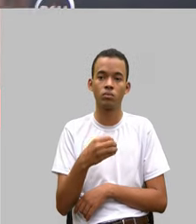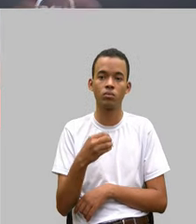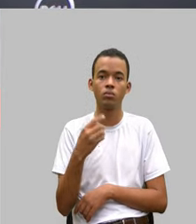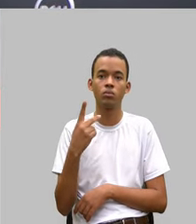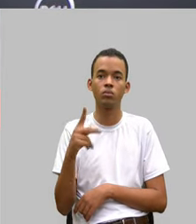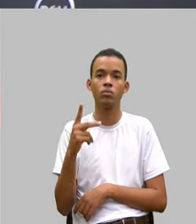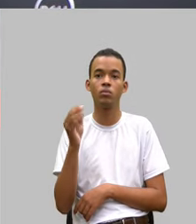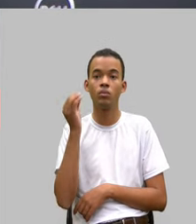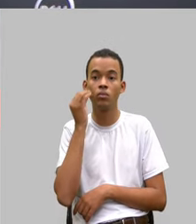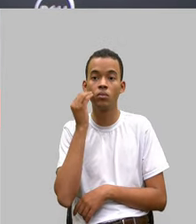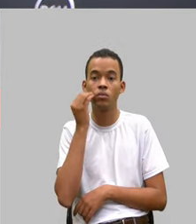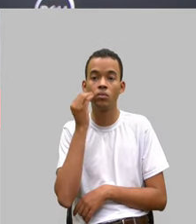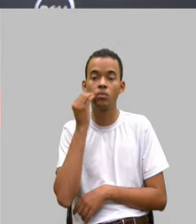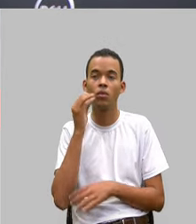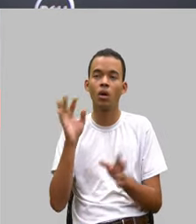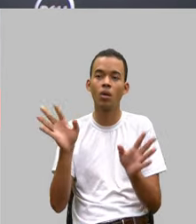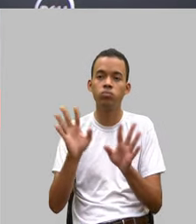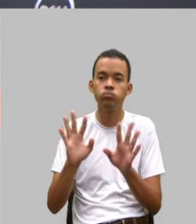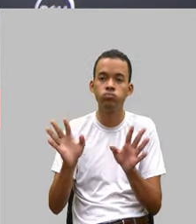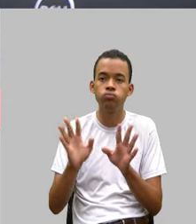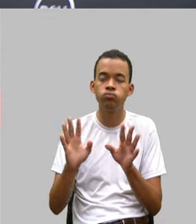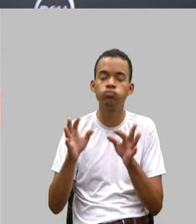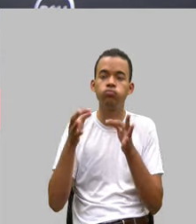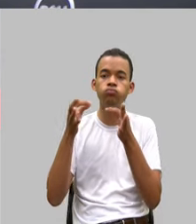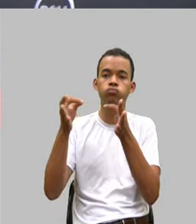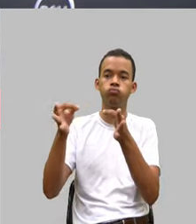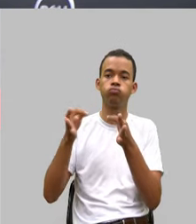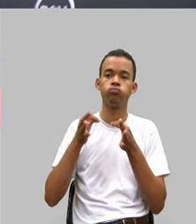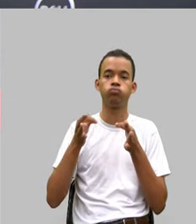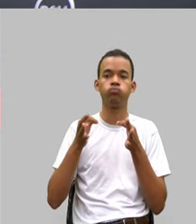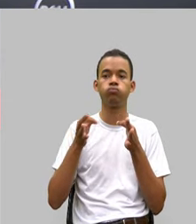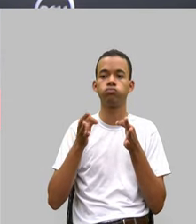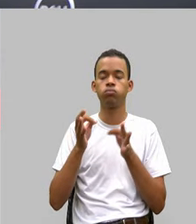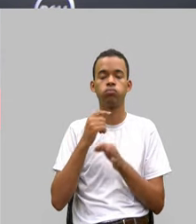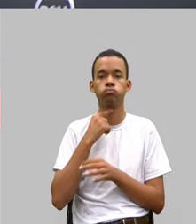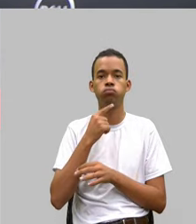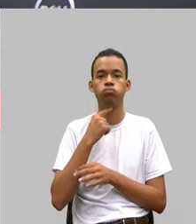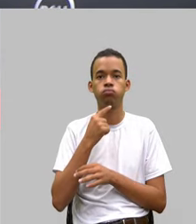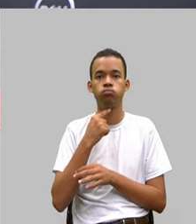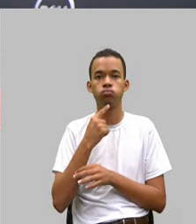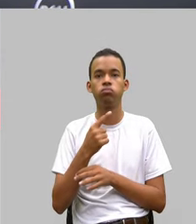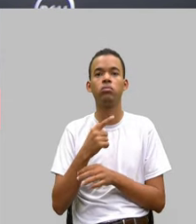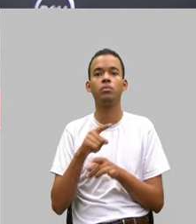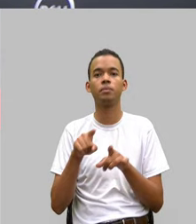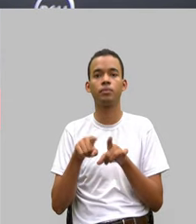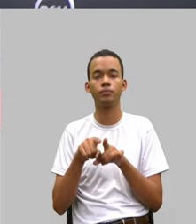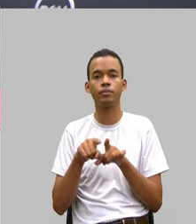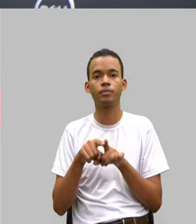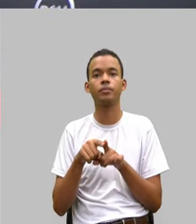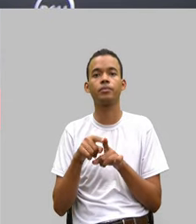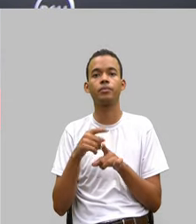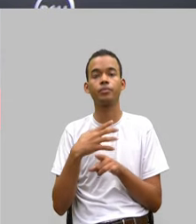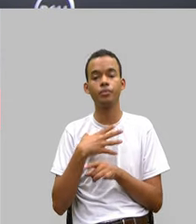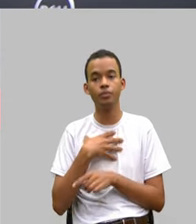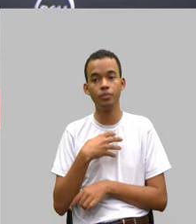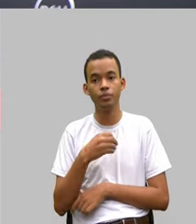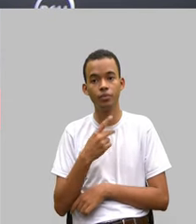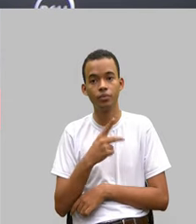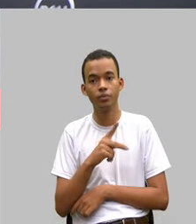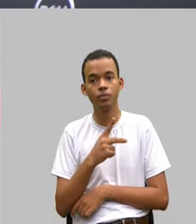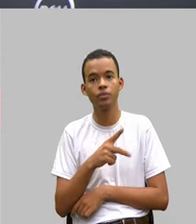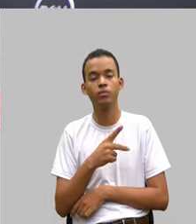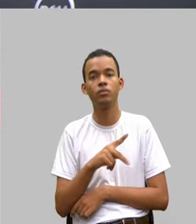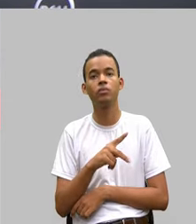manter um contato com ela ela não conseguia fixar o olhar para ele e por muitas vezes o filho compartilhava de